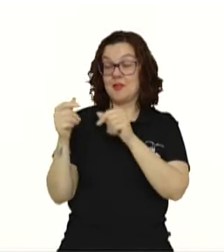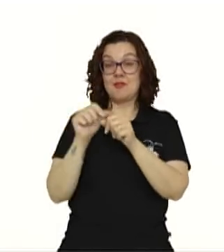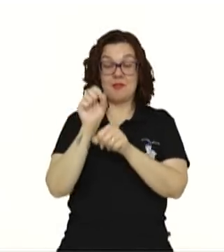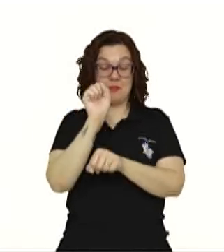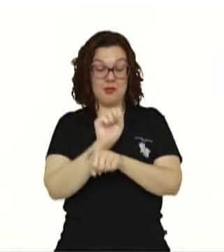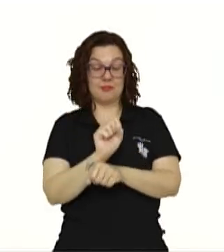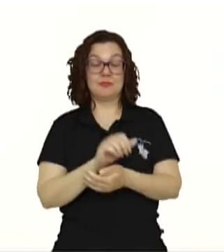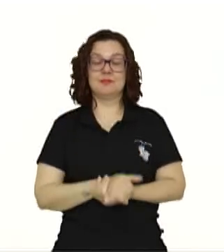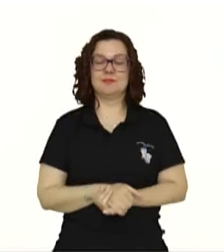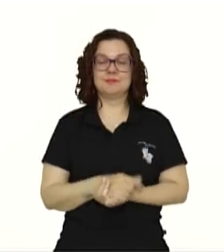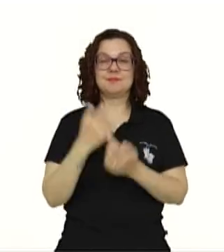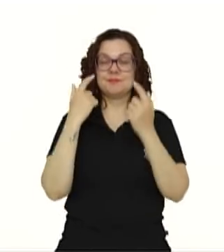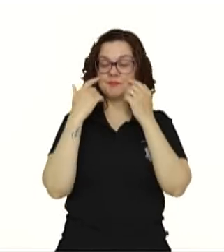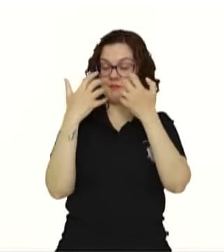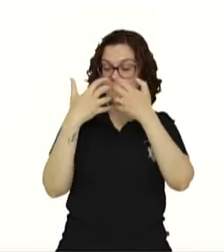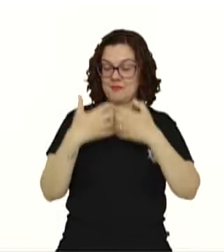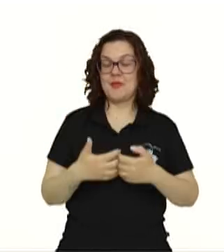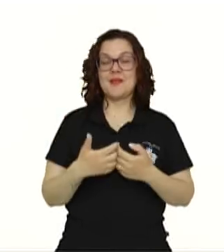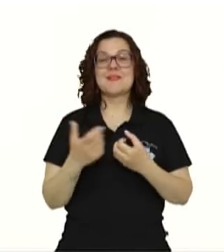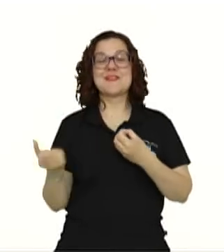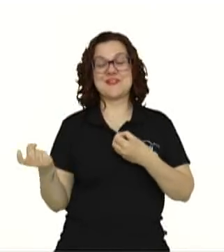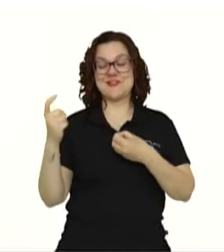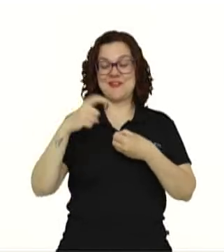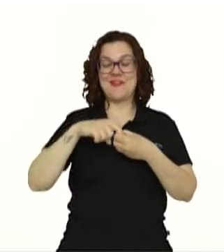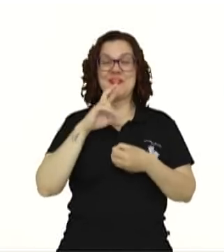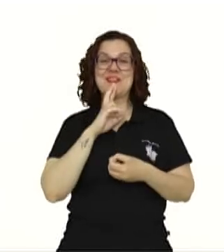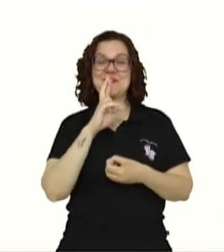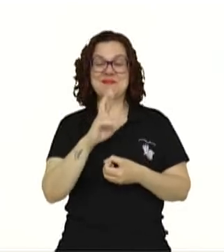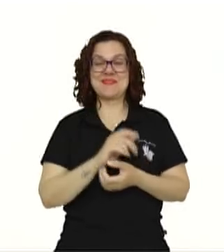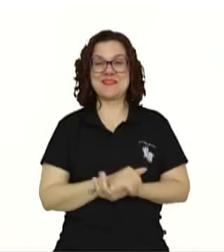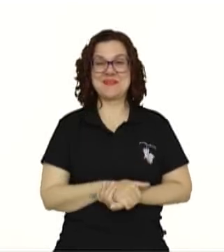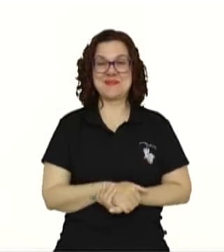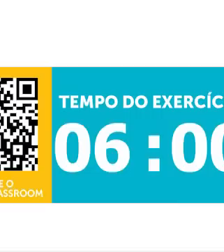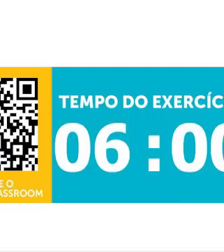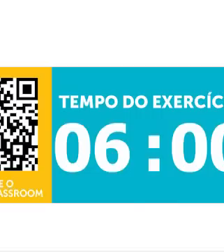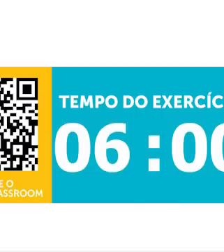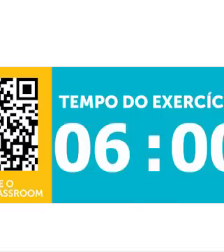parar? Pensem e eu volto daqui a pouco com a solução.